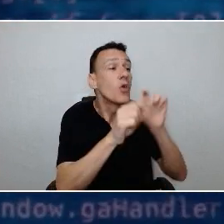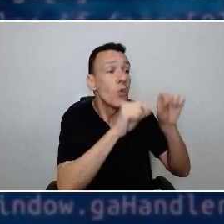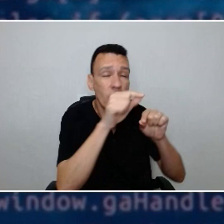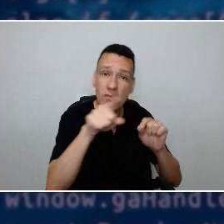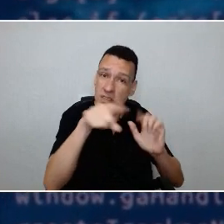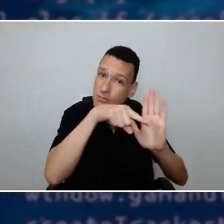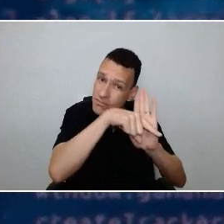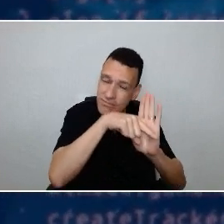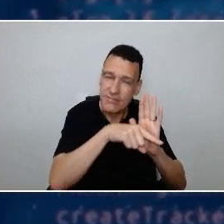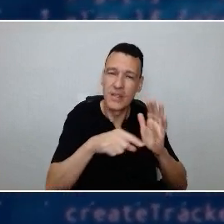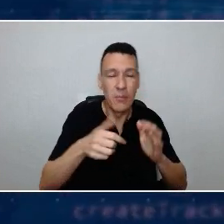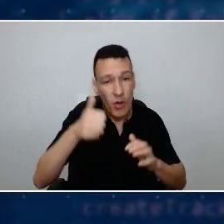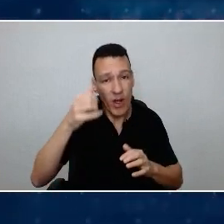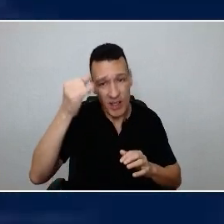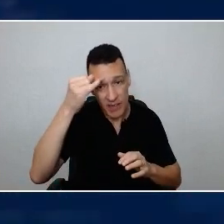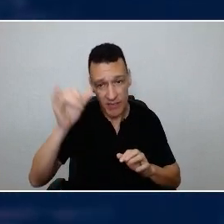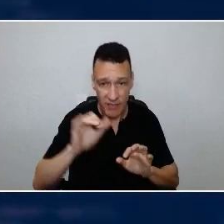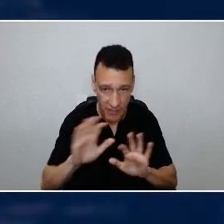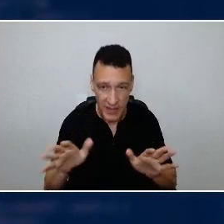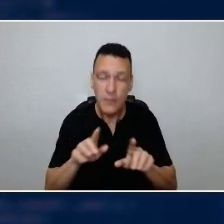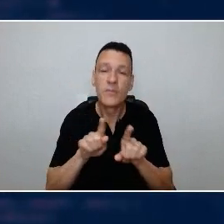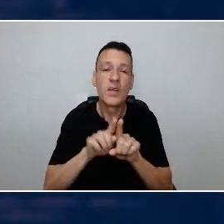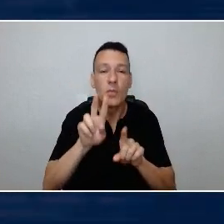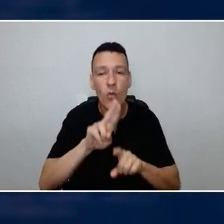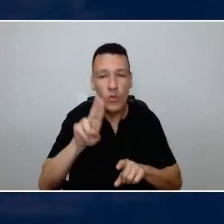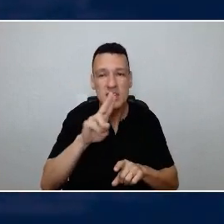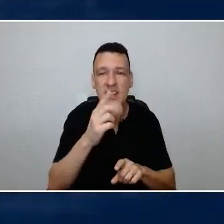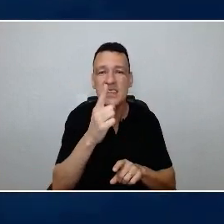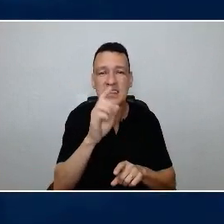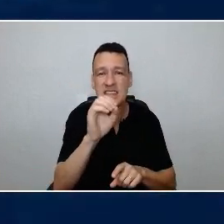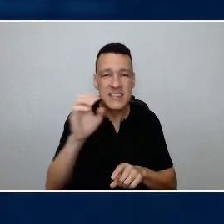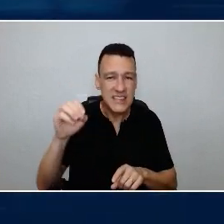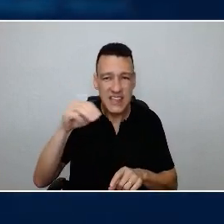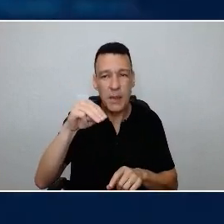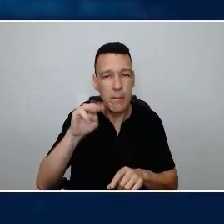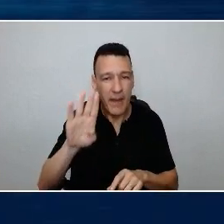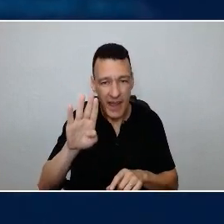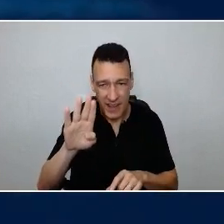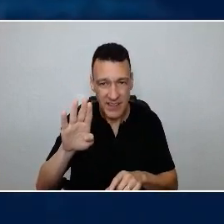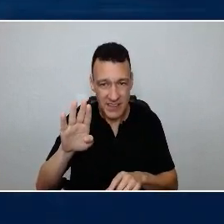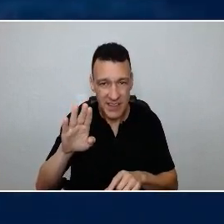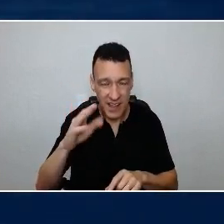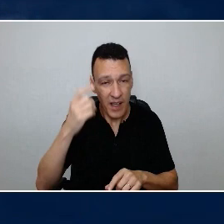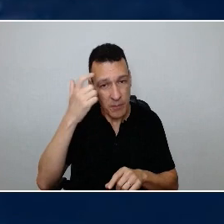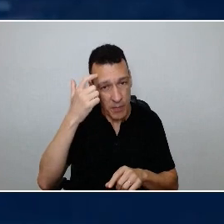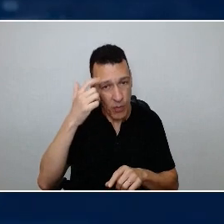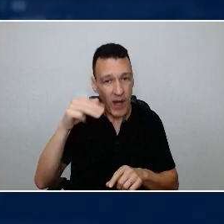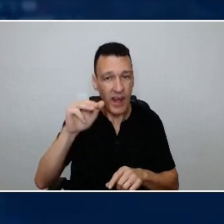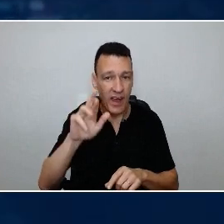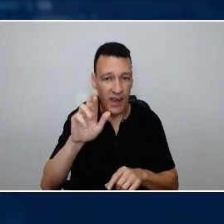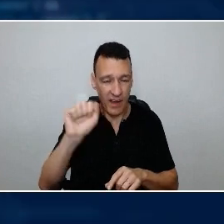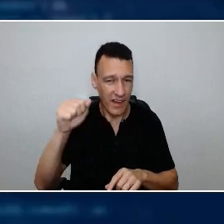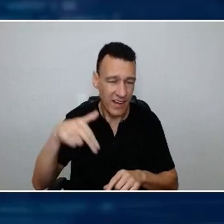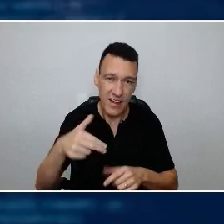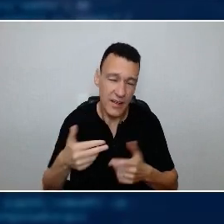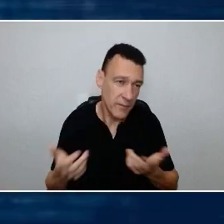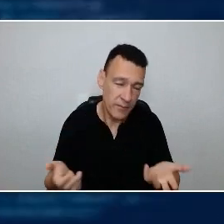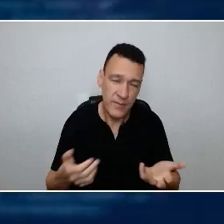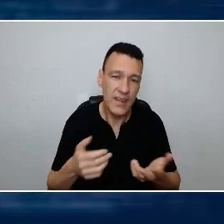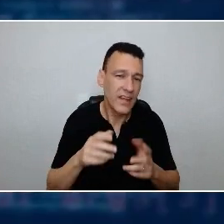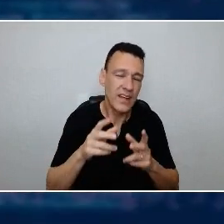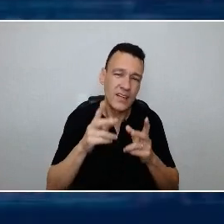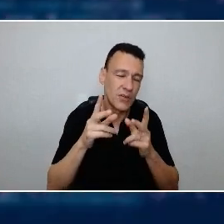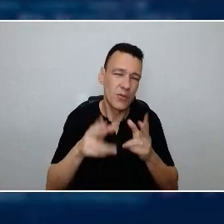consumir no máximo 100 m de memória RAM pipeline agregation ele seria um equivalente a Vi proced function né é o